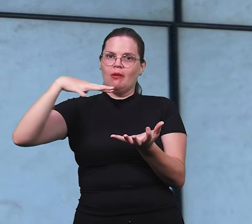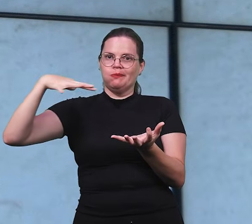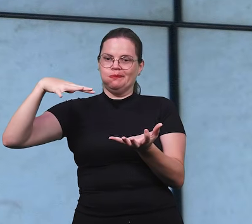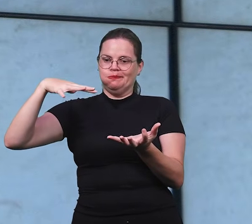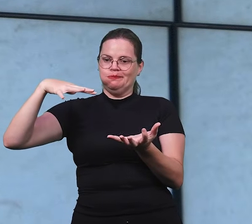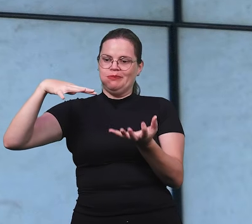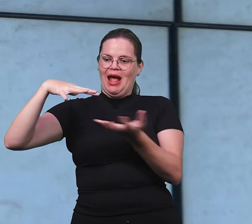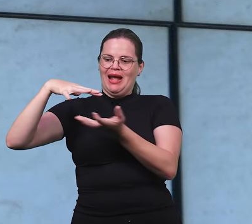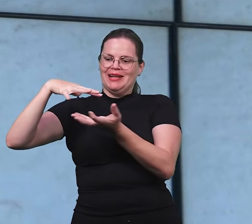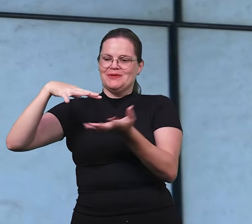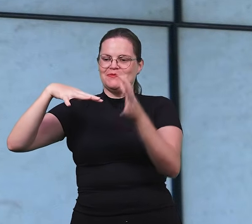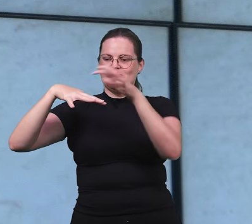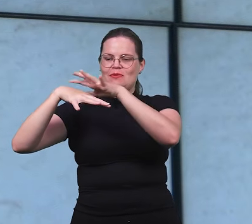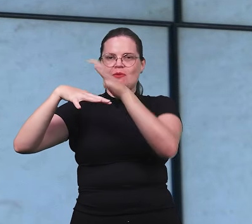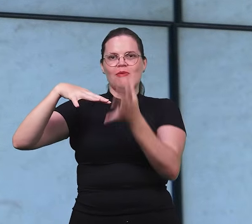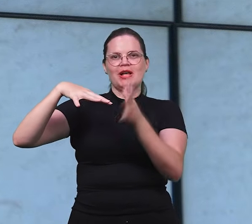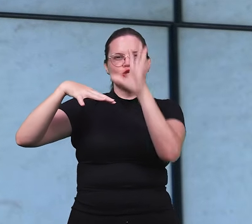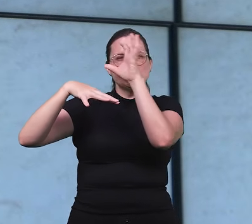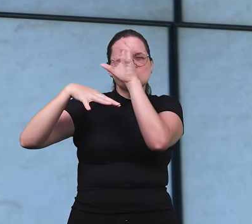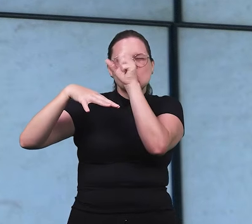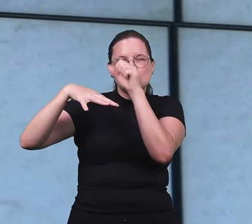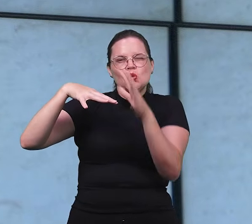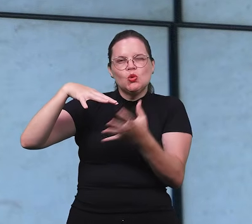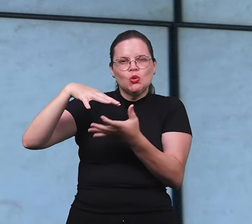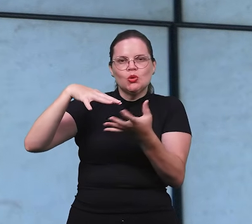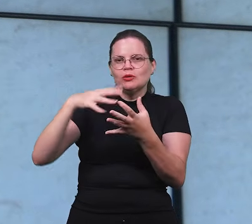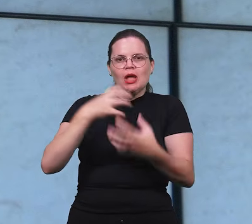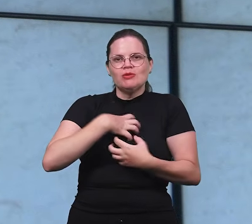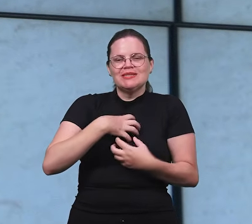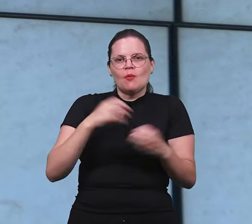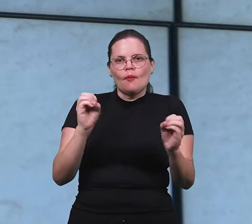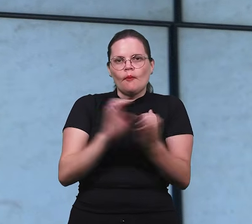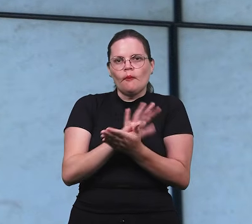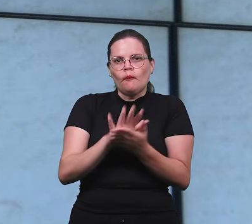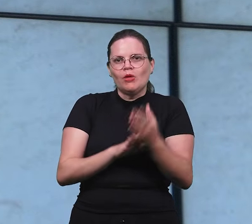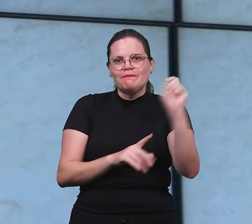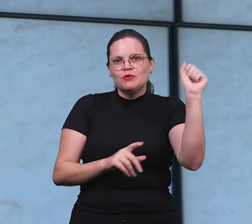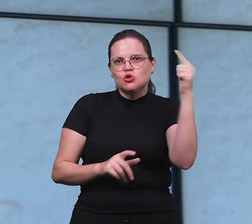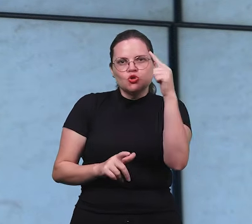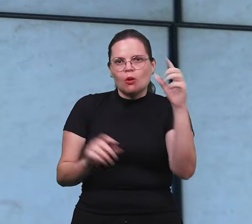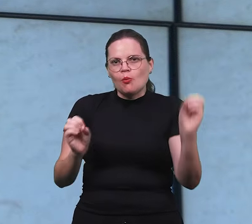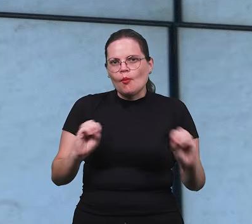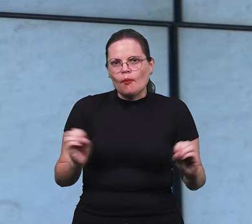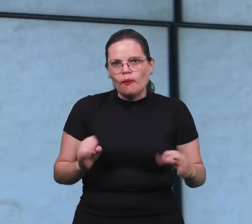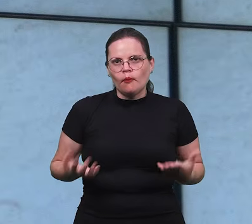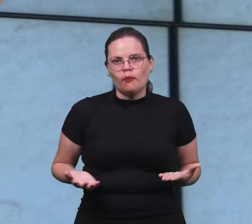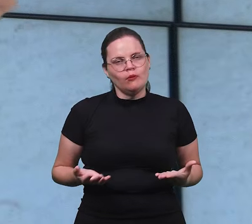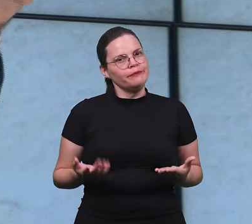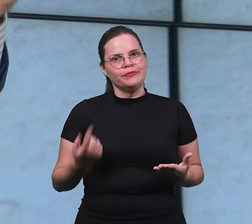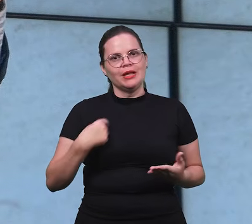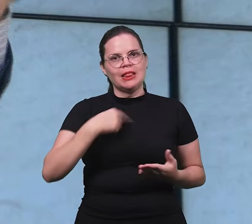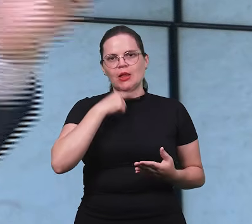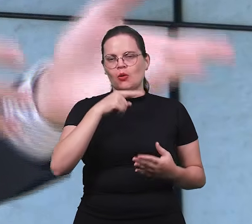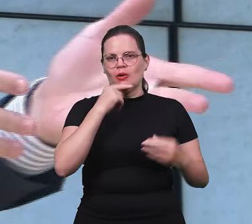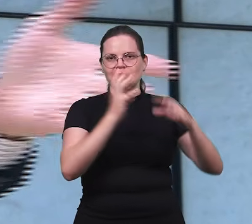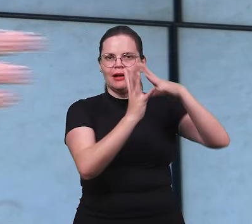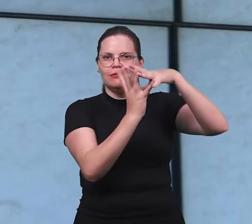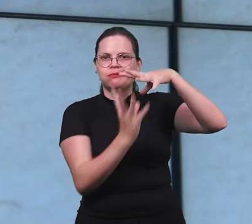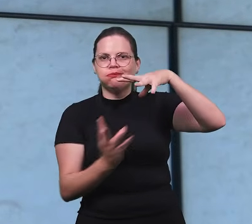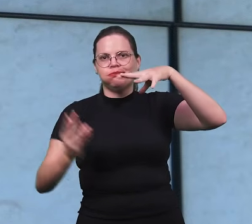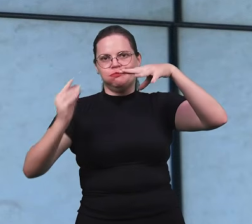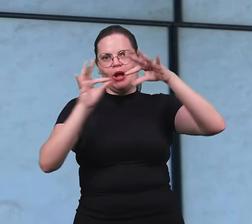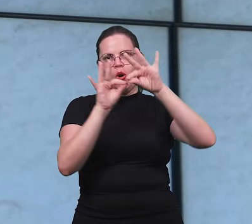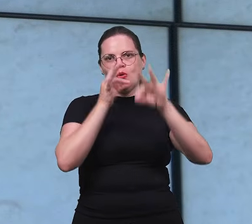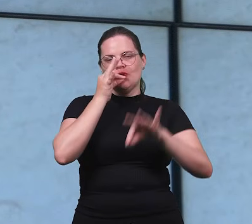é necessário que o sol incida sobre ele, ou seja, que ele sinta o sol, que ele sinta o calor, que ele tenha as suas experiências